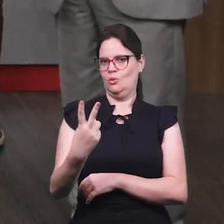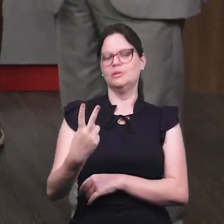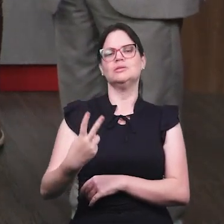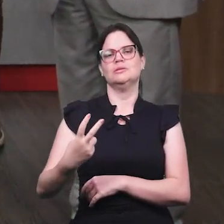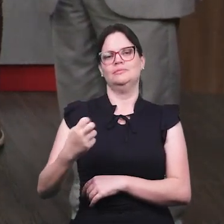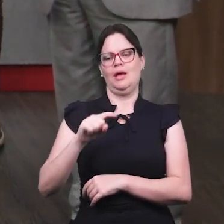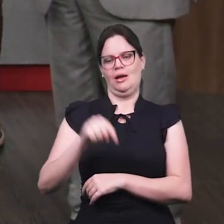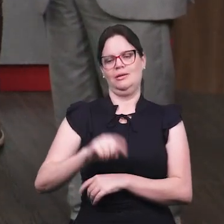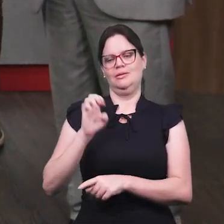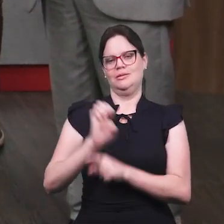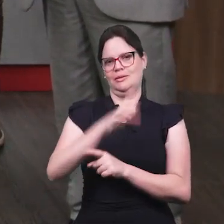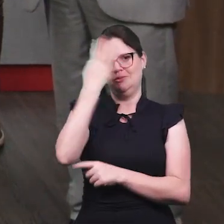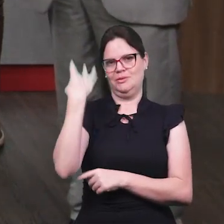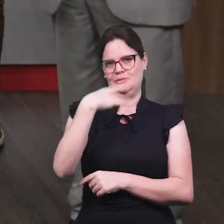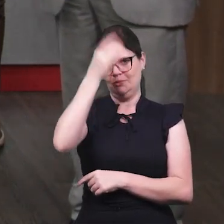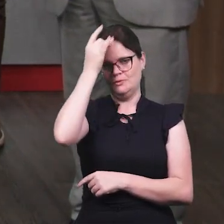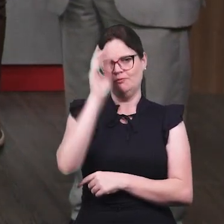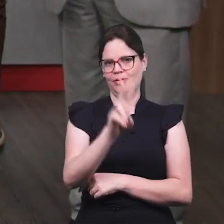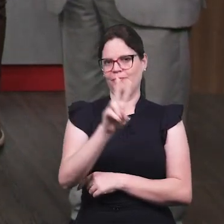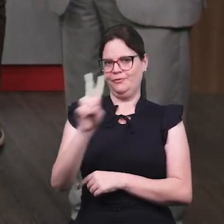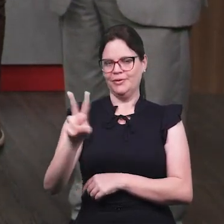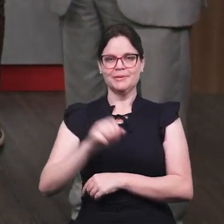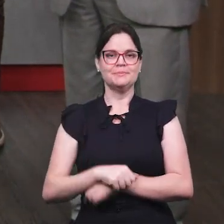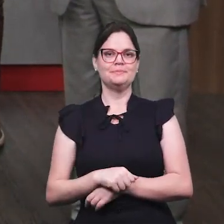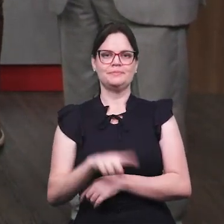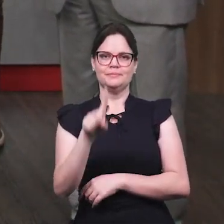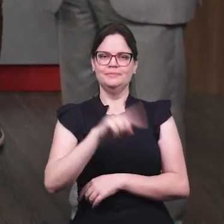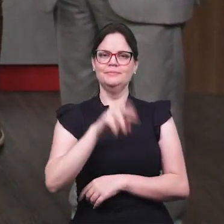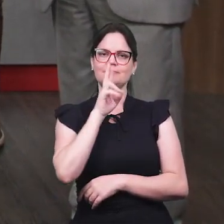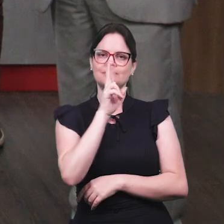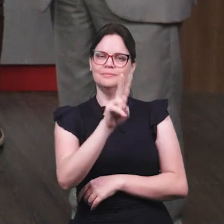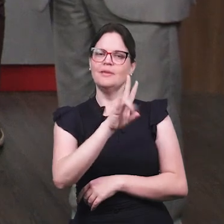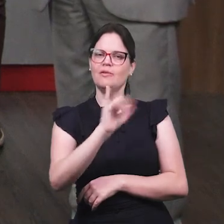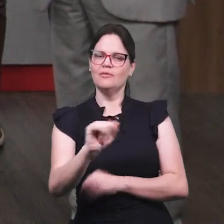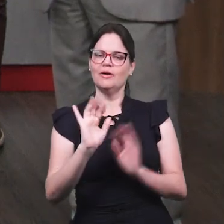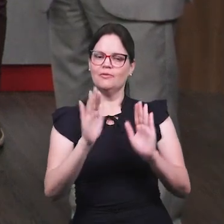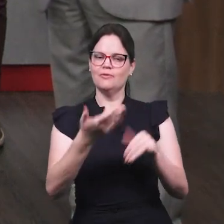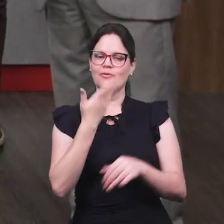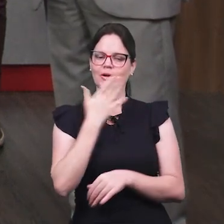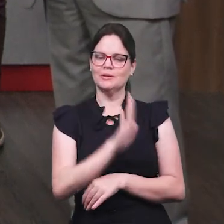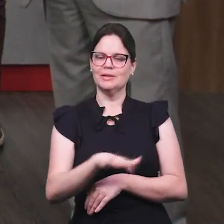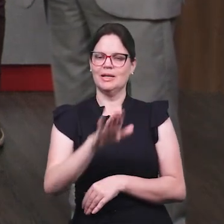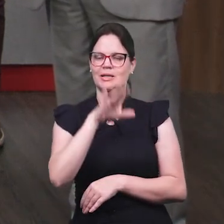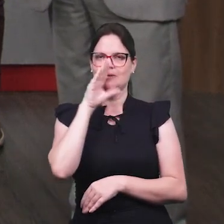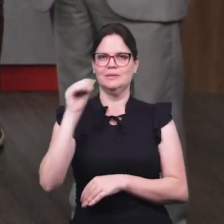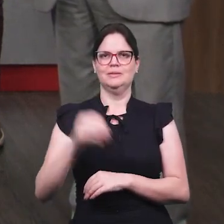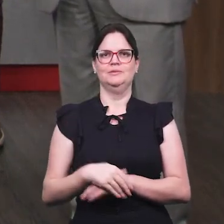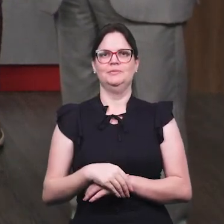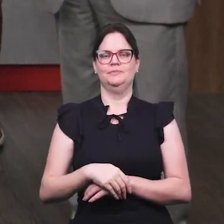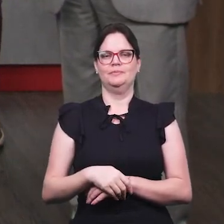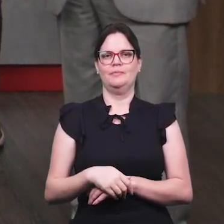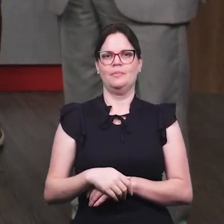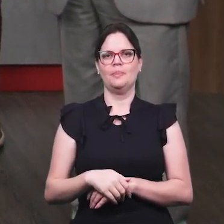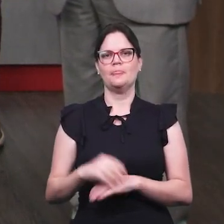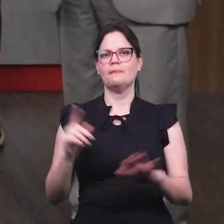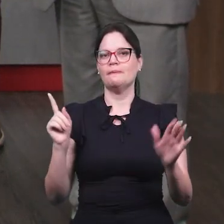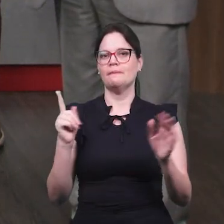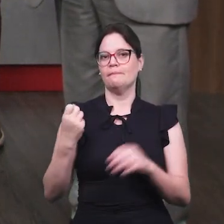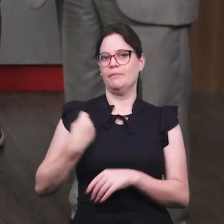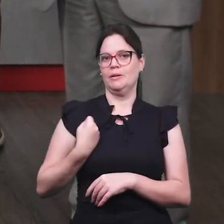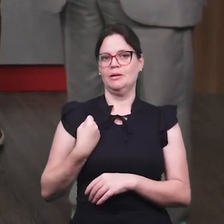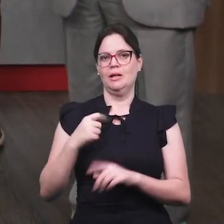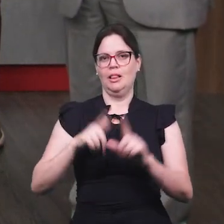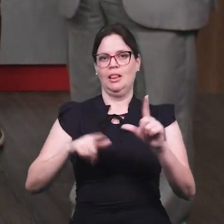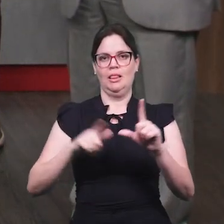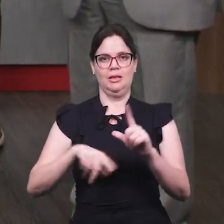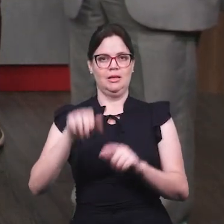de Coqueiral 2, aqui em Vila Velha, município de Vila Velha. E eles vão responder a pergunta das crianças intermediárias e adolescentes. E a